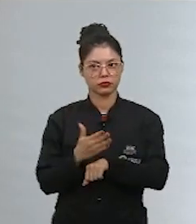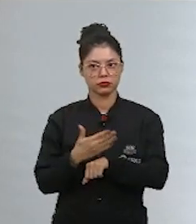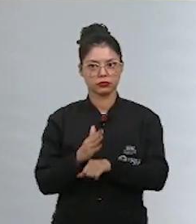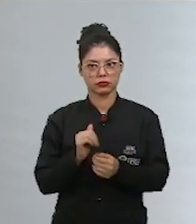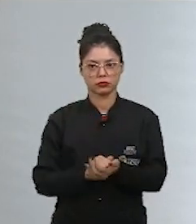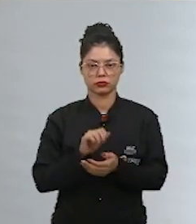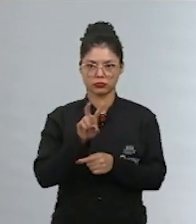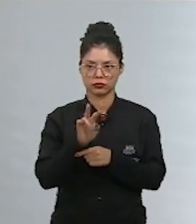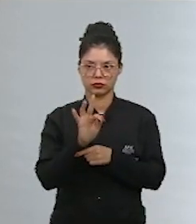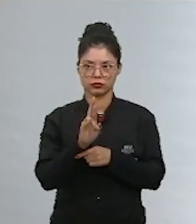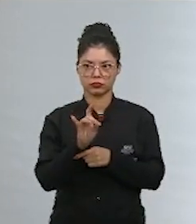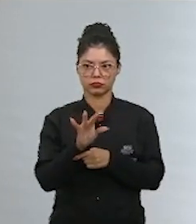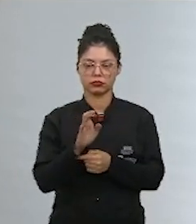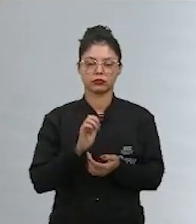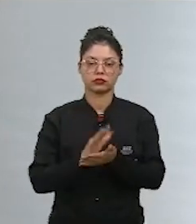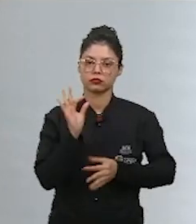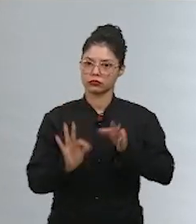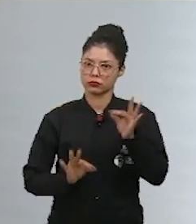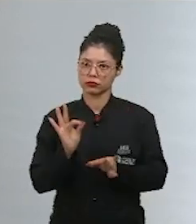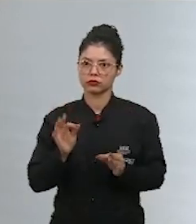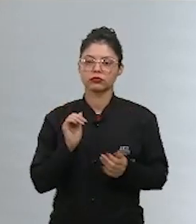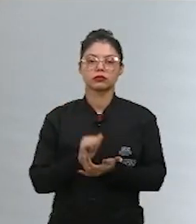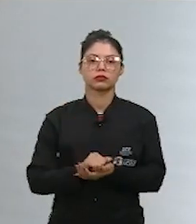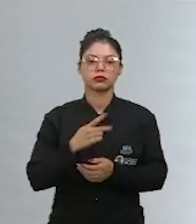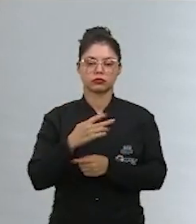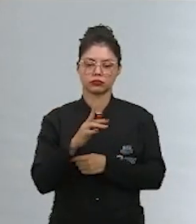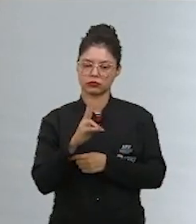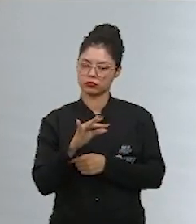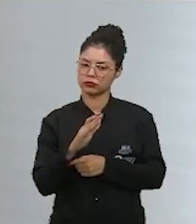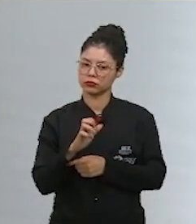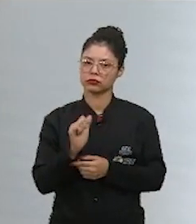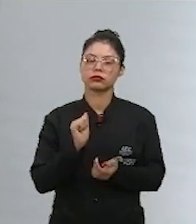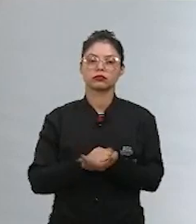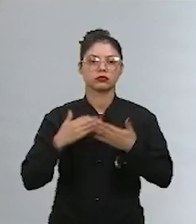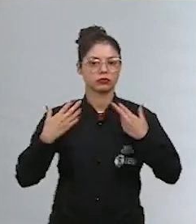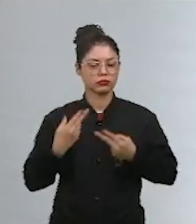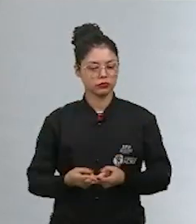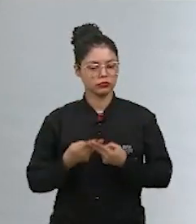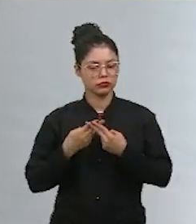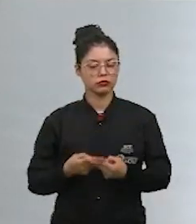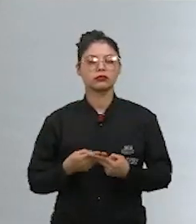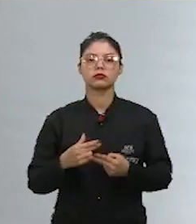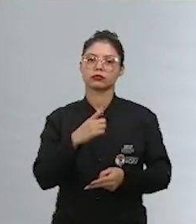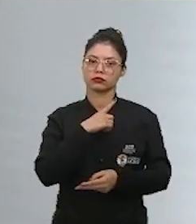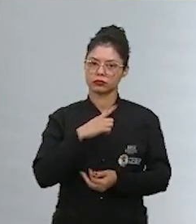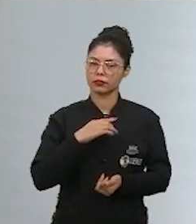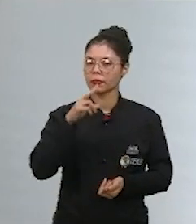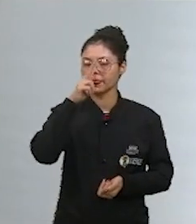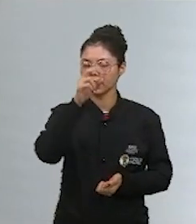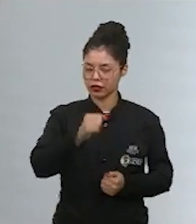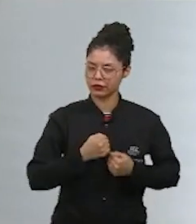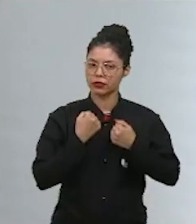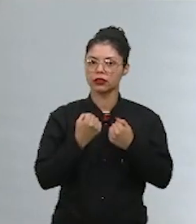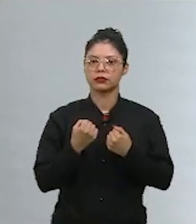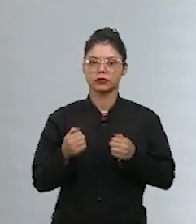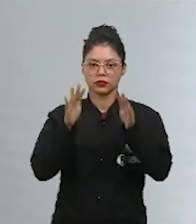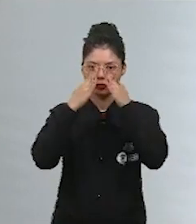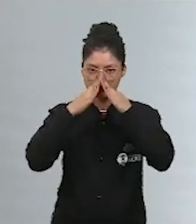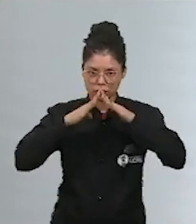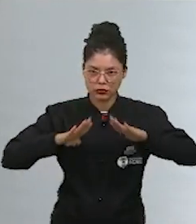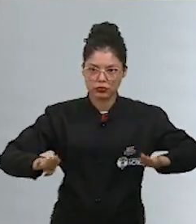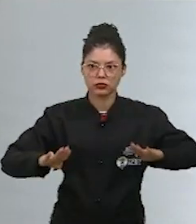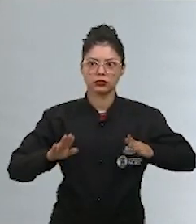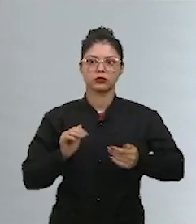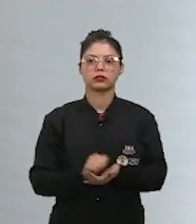as virtudes: justiça, prudência, temperança, paciência, fortaleza,